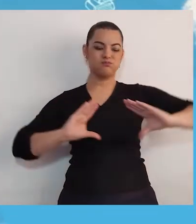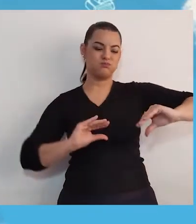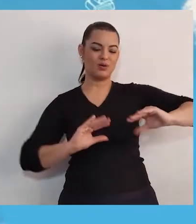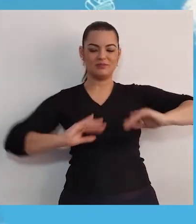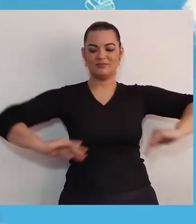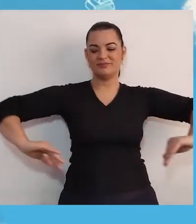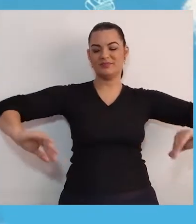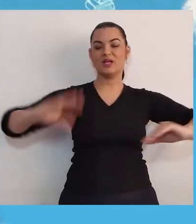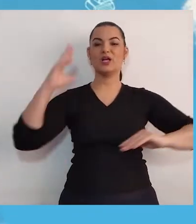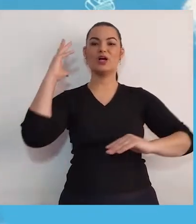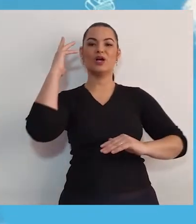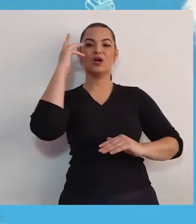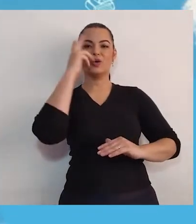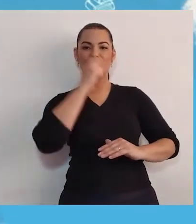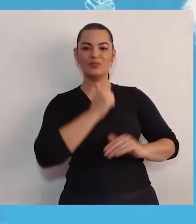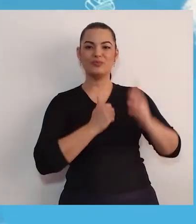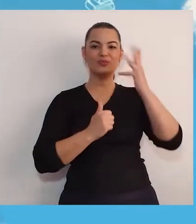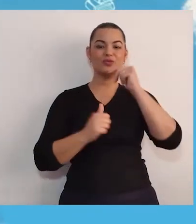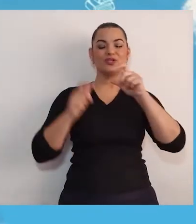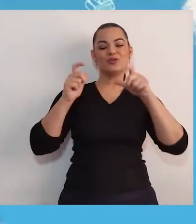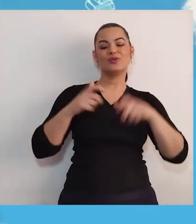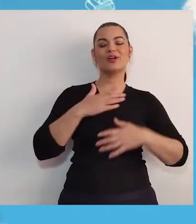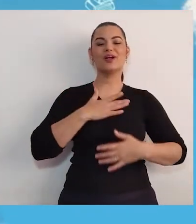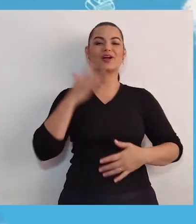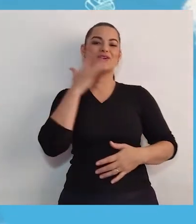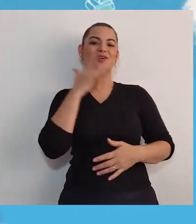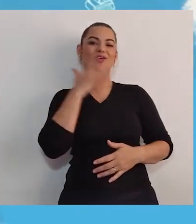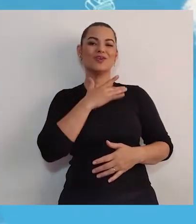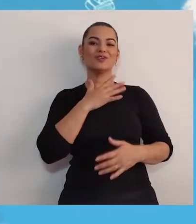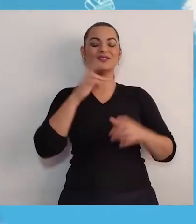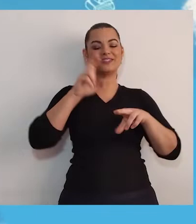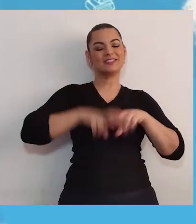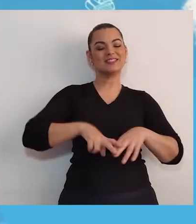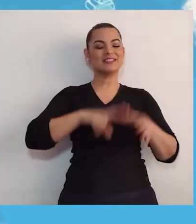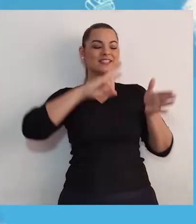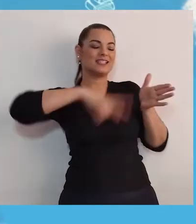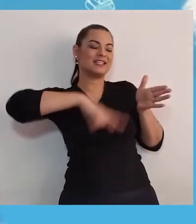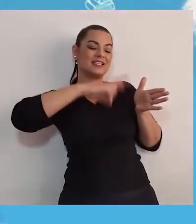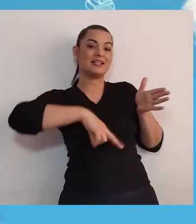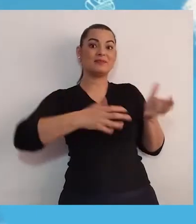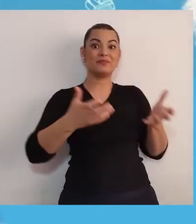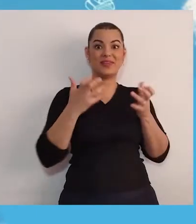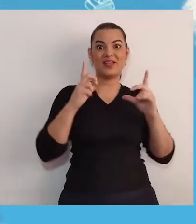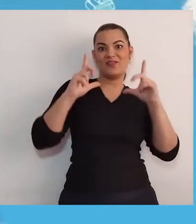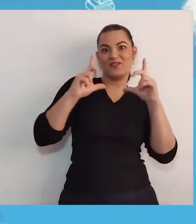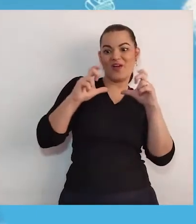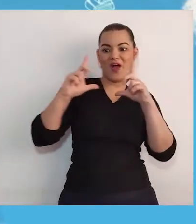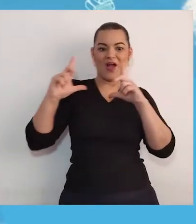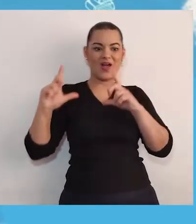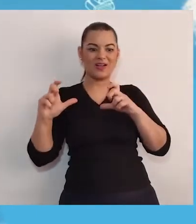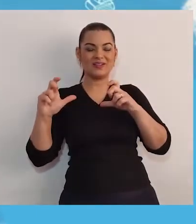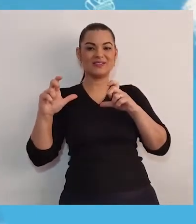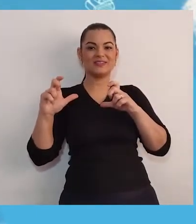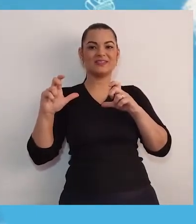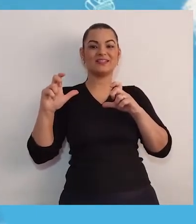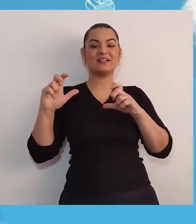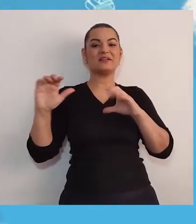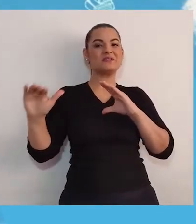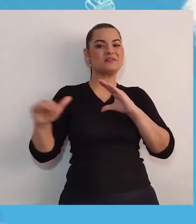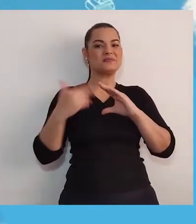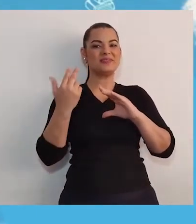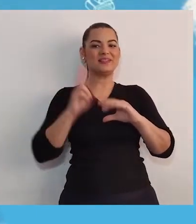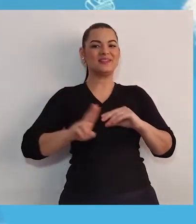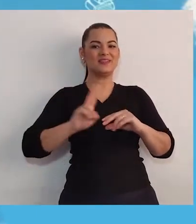ideal para aquela leitura bem gostosa. Se você quiser fotografar e postar na